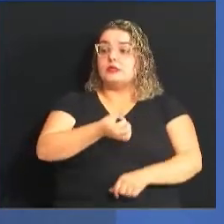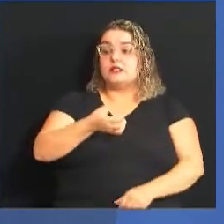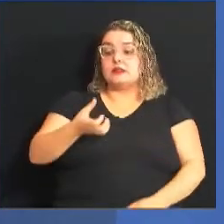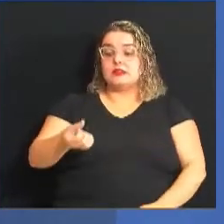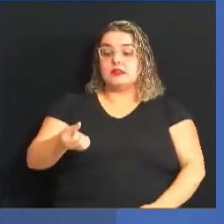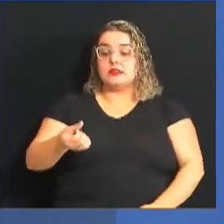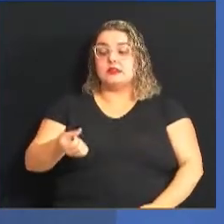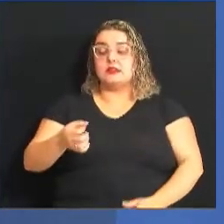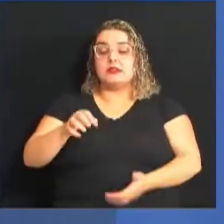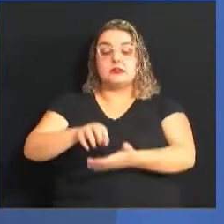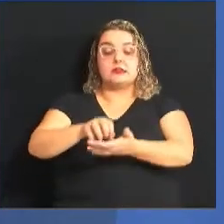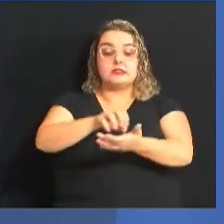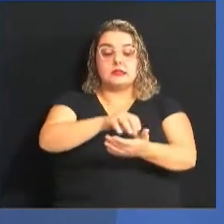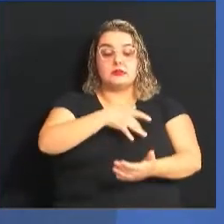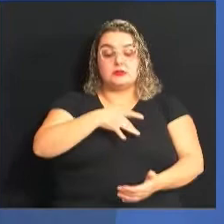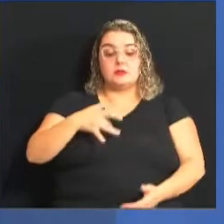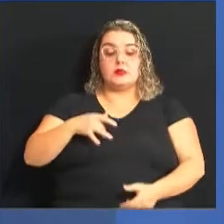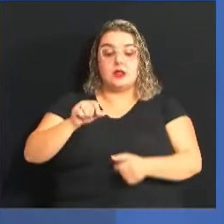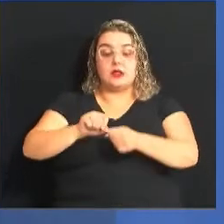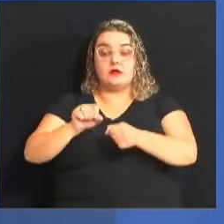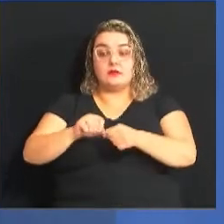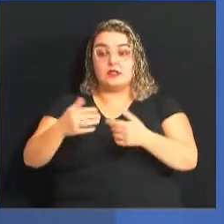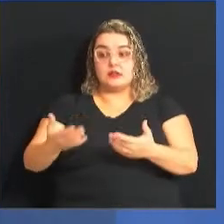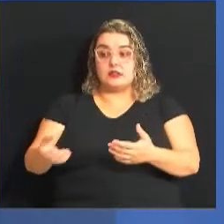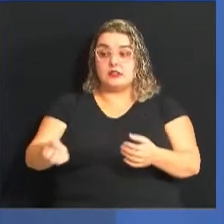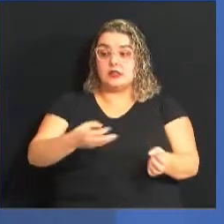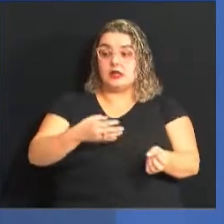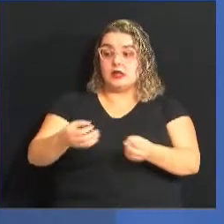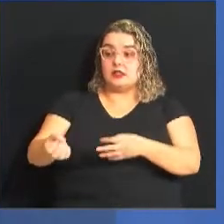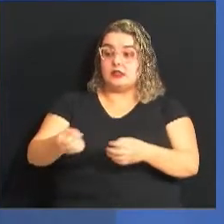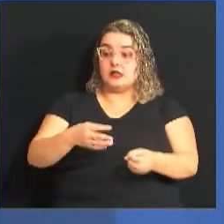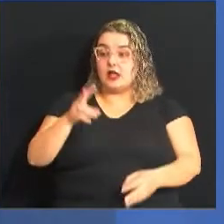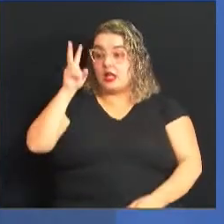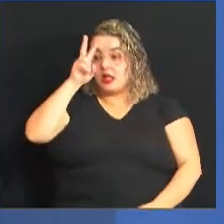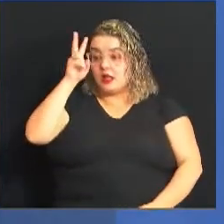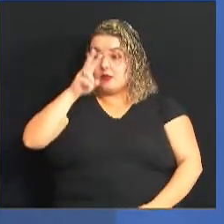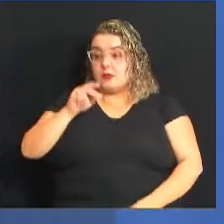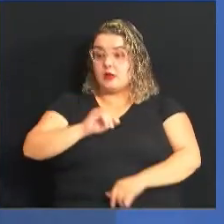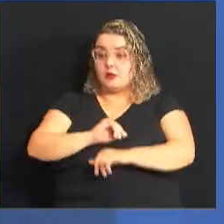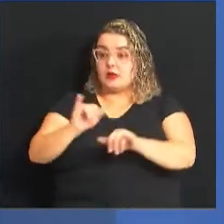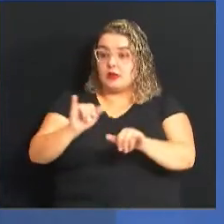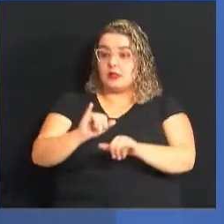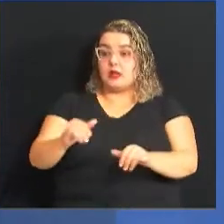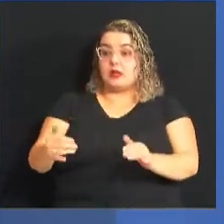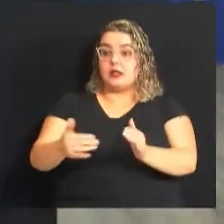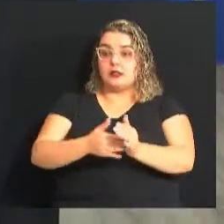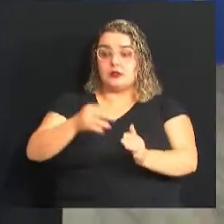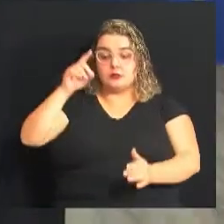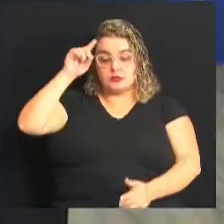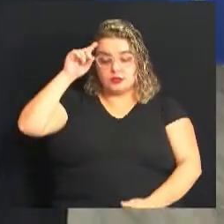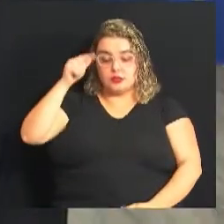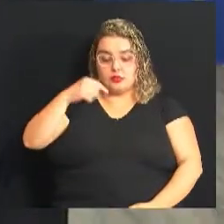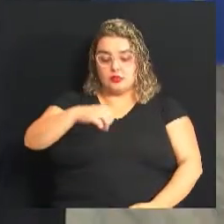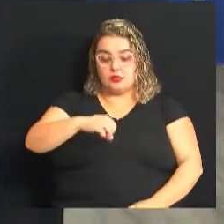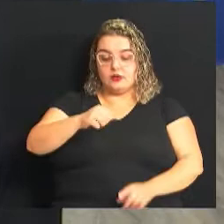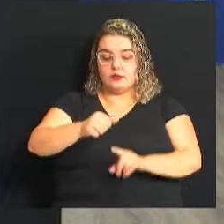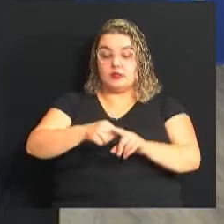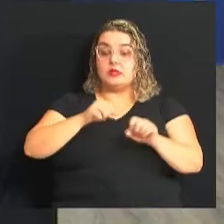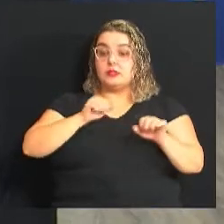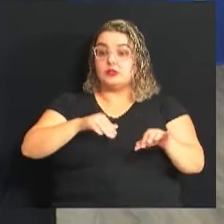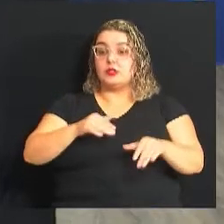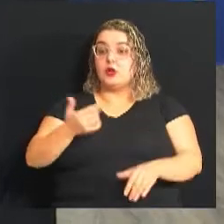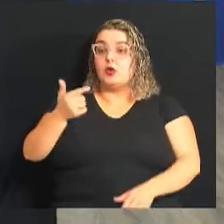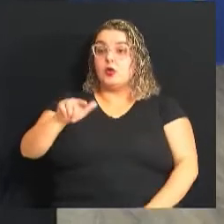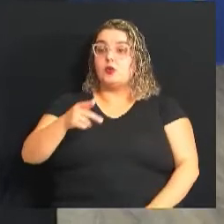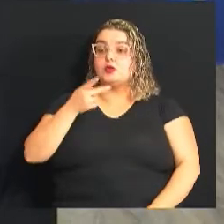de saúde da cidade para fazer essa atualização Lembrando que a campanha vai até o dia nove de setembro a gente continua falando